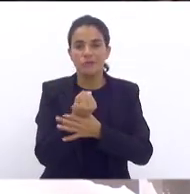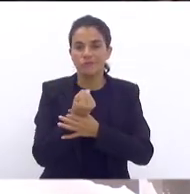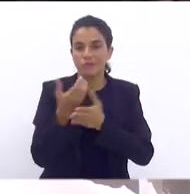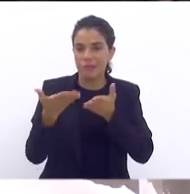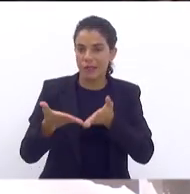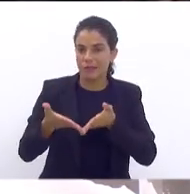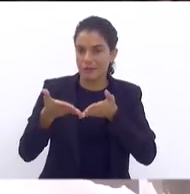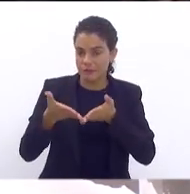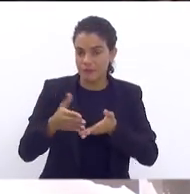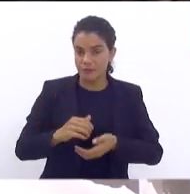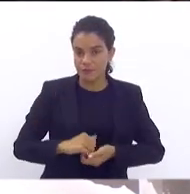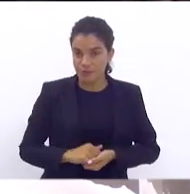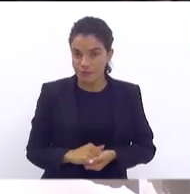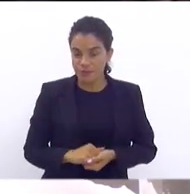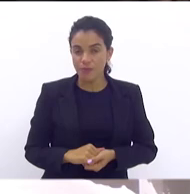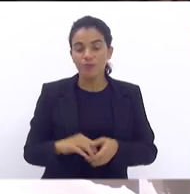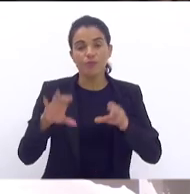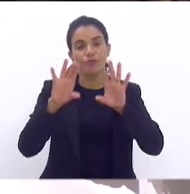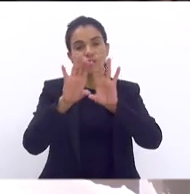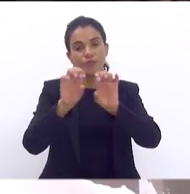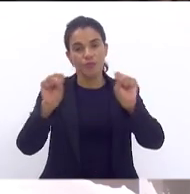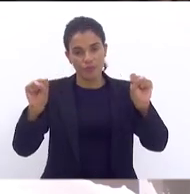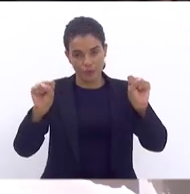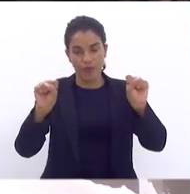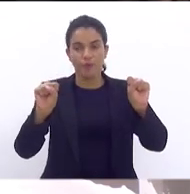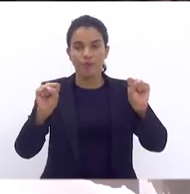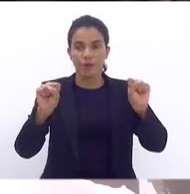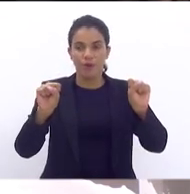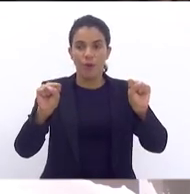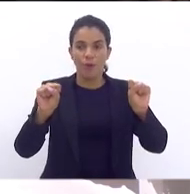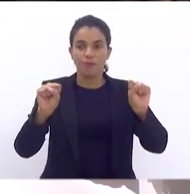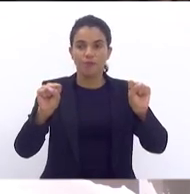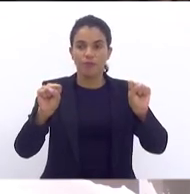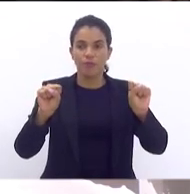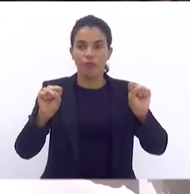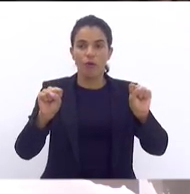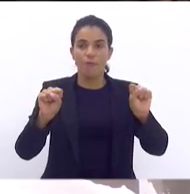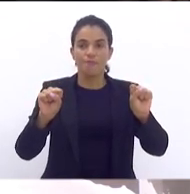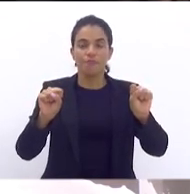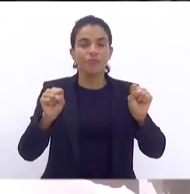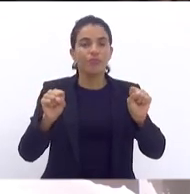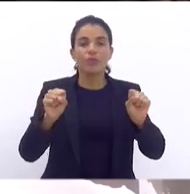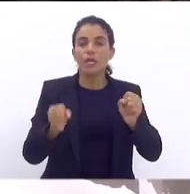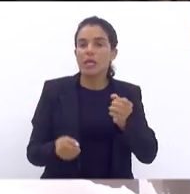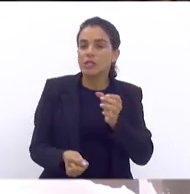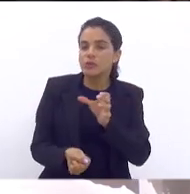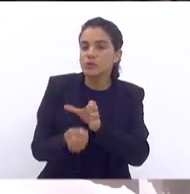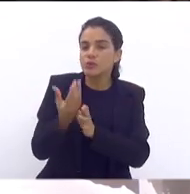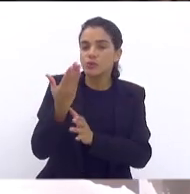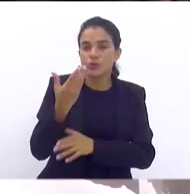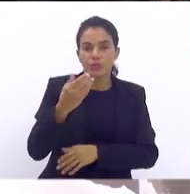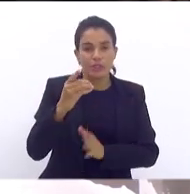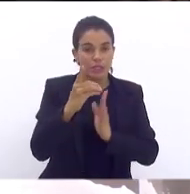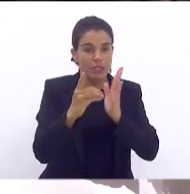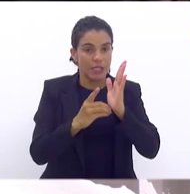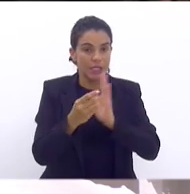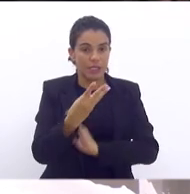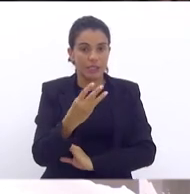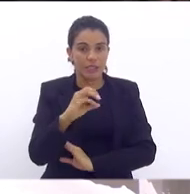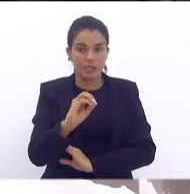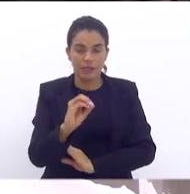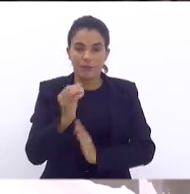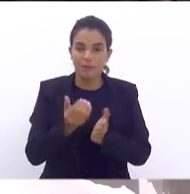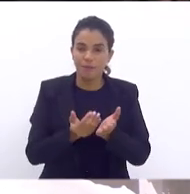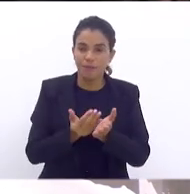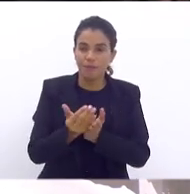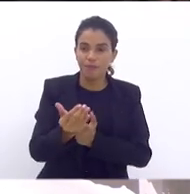navegação. O tribunal, gostaria de falar um pouquinho sobre a gênese dele, ele surge lá na década de 30, a